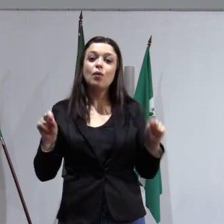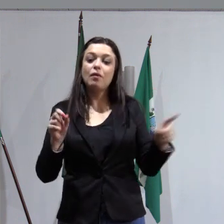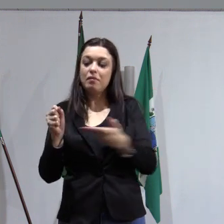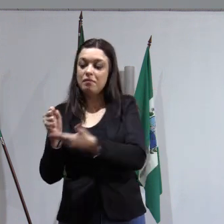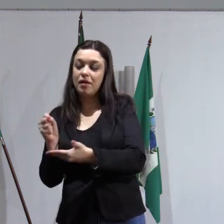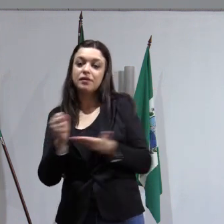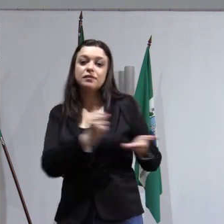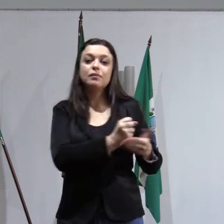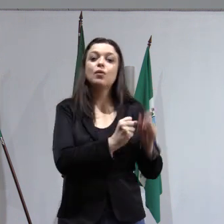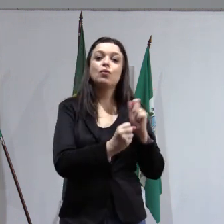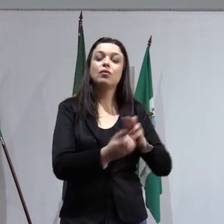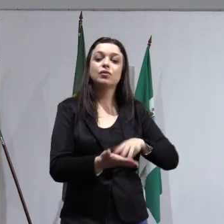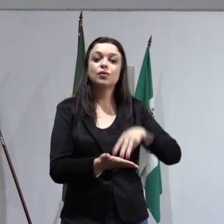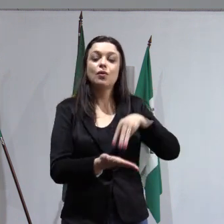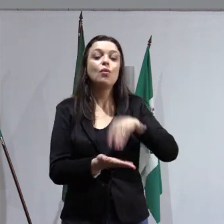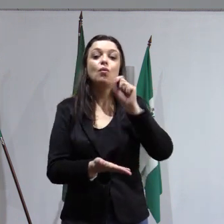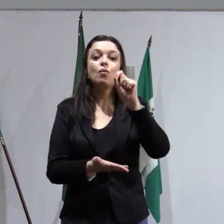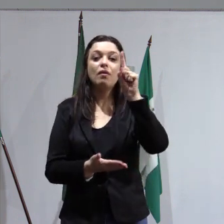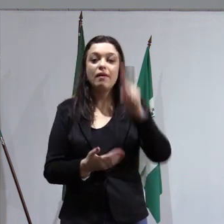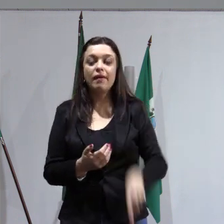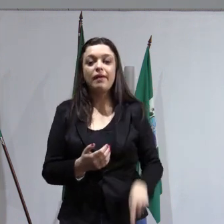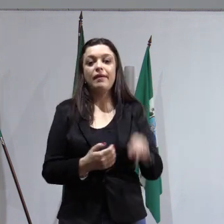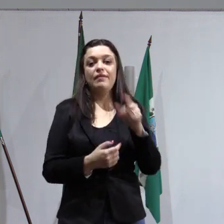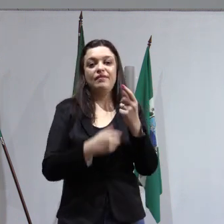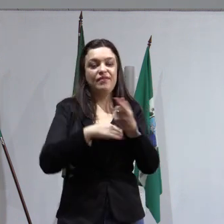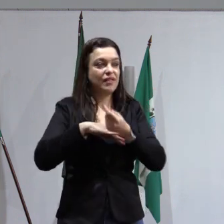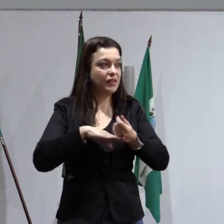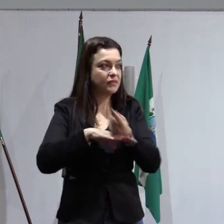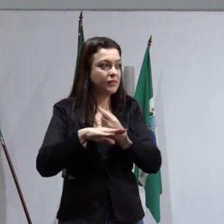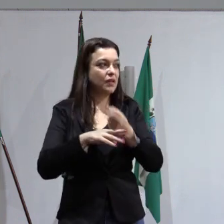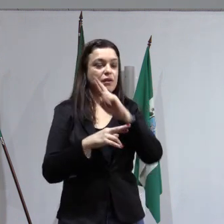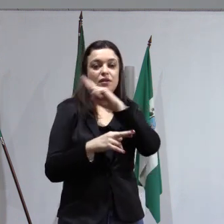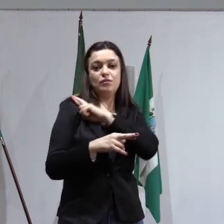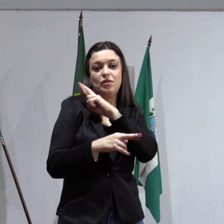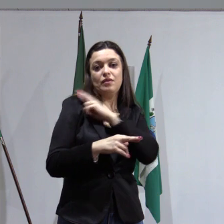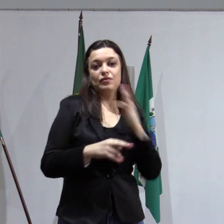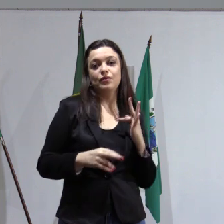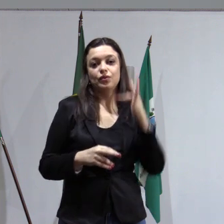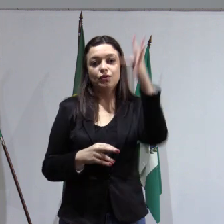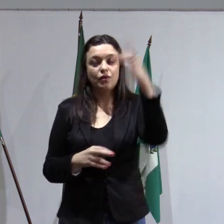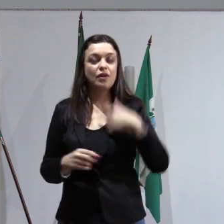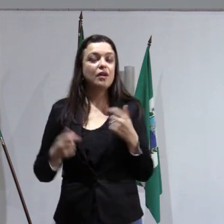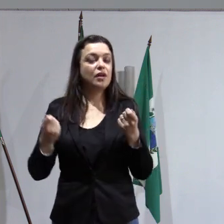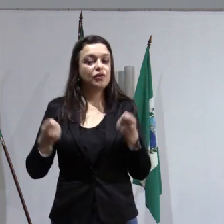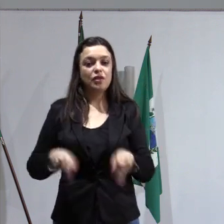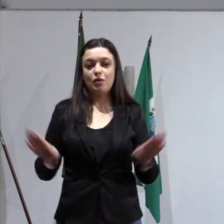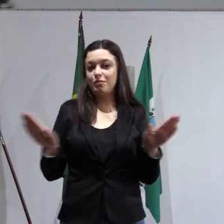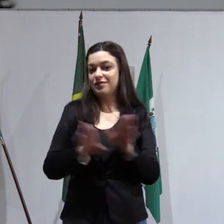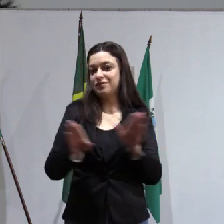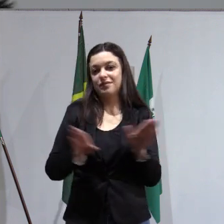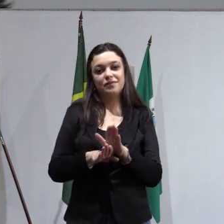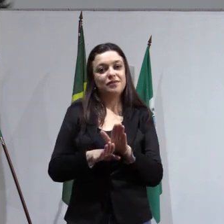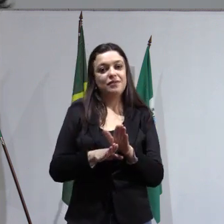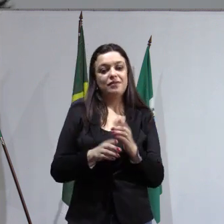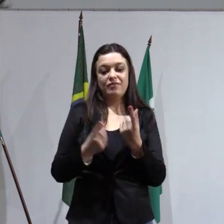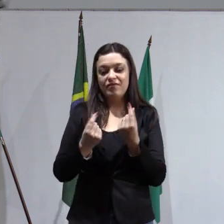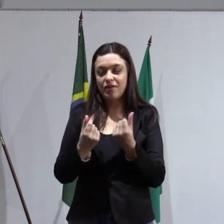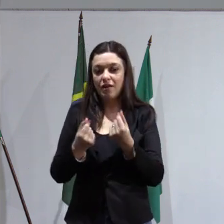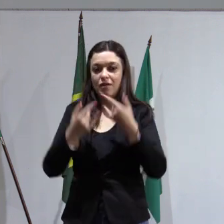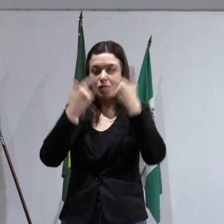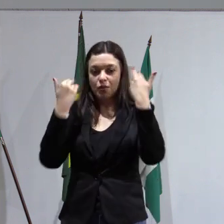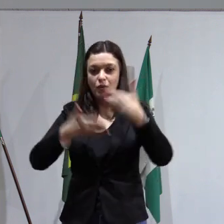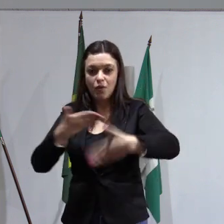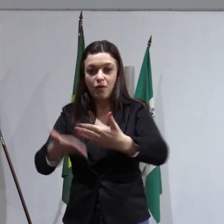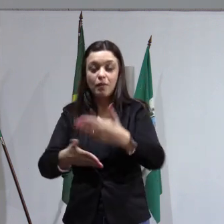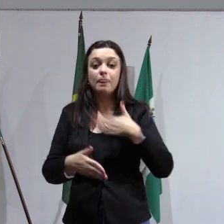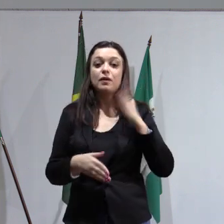sustentabilidade financeira e responsabilidade com o futuro. A gente não precisa só de empreendedorismo. Os estudantes de pós-graduação já estão se obrigando a